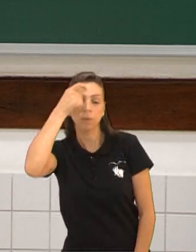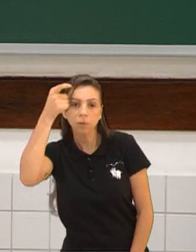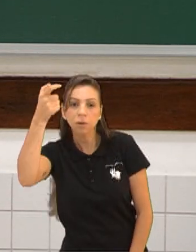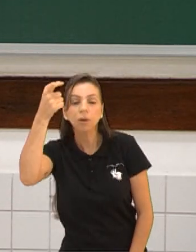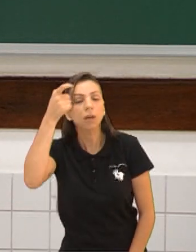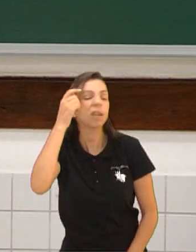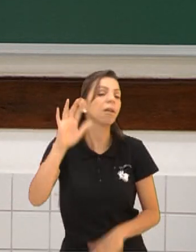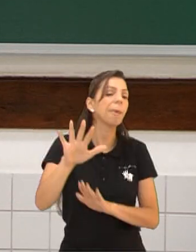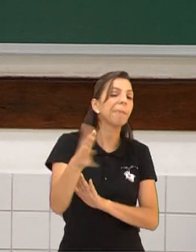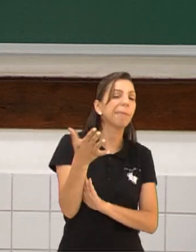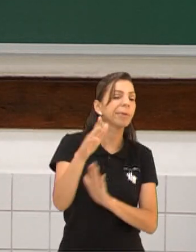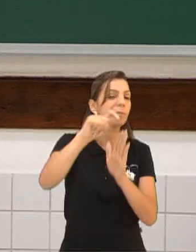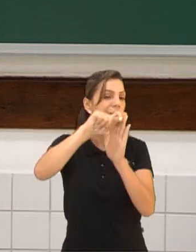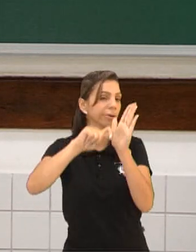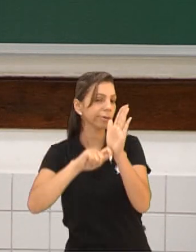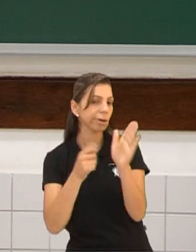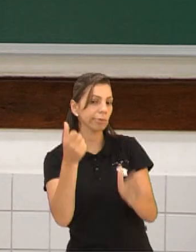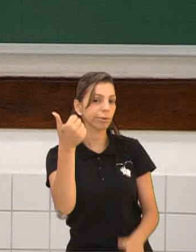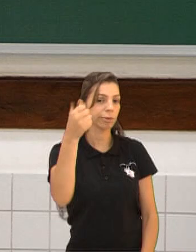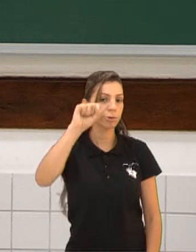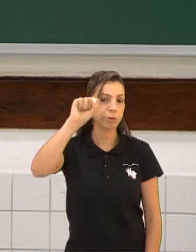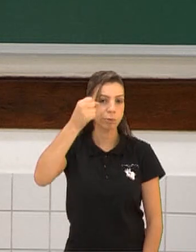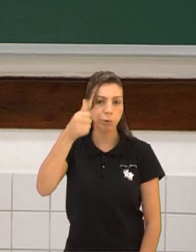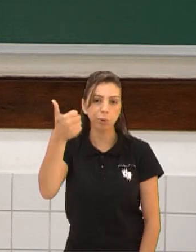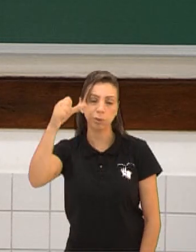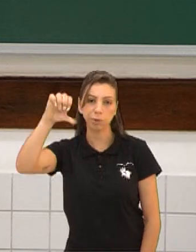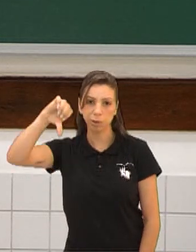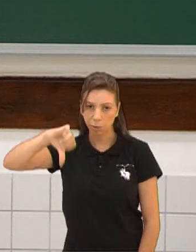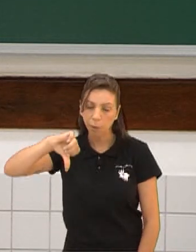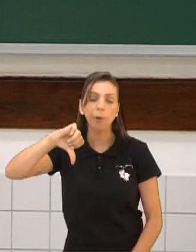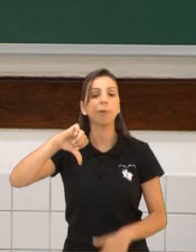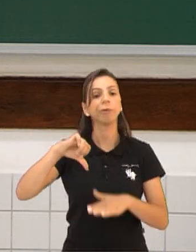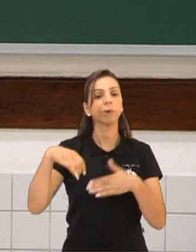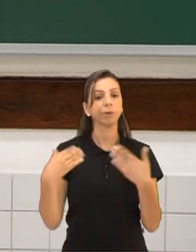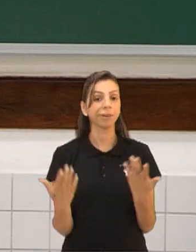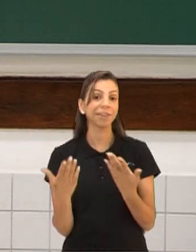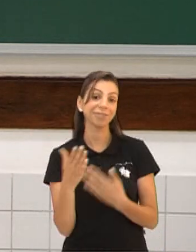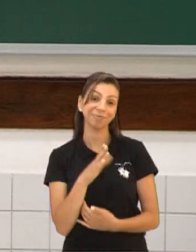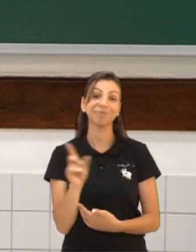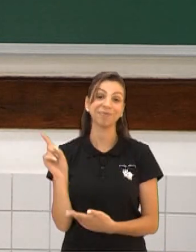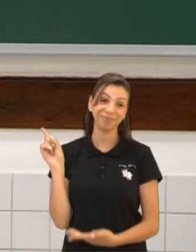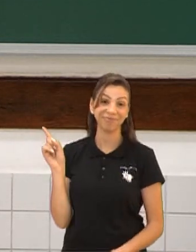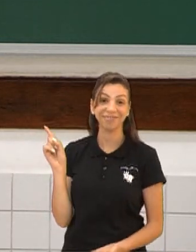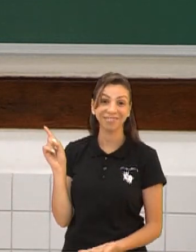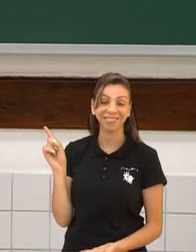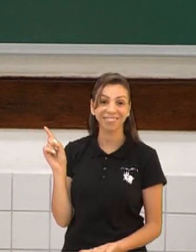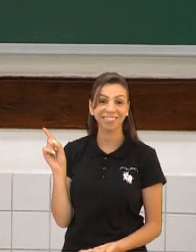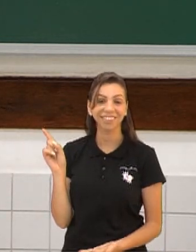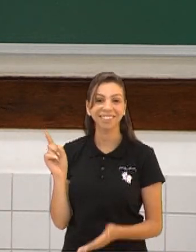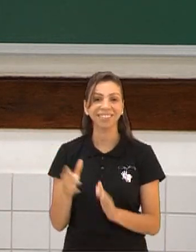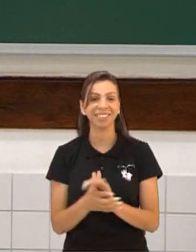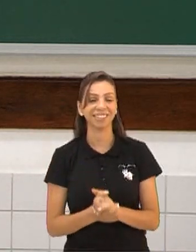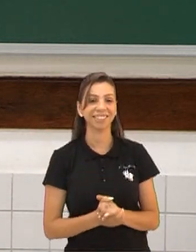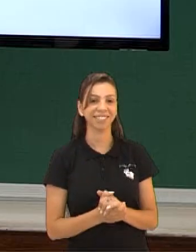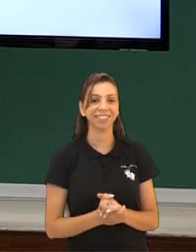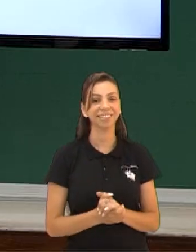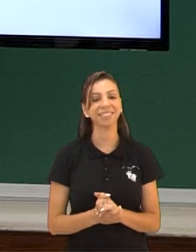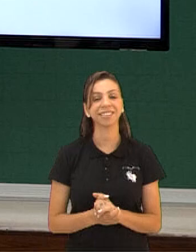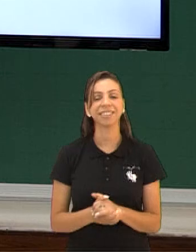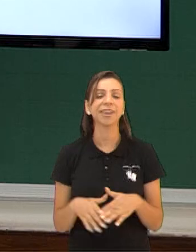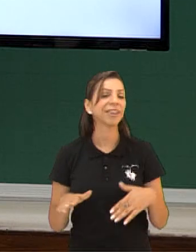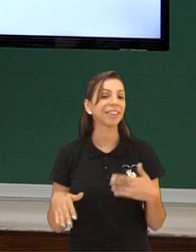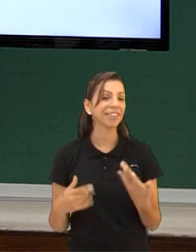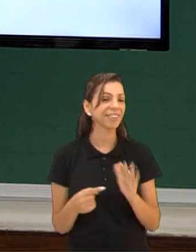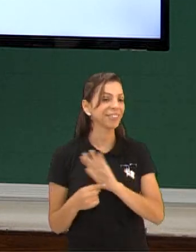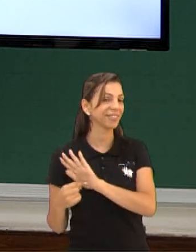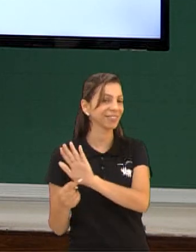do século XVIII, século XIX. Então, desde já, esse é o pressuposto que está por trás desse filósofo. E eu